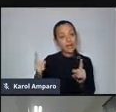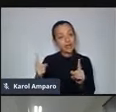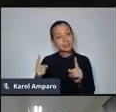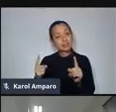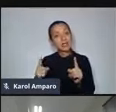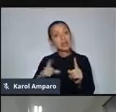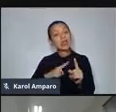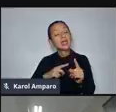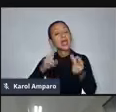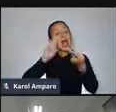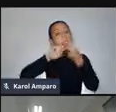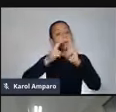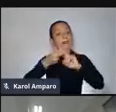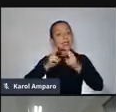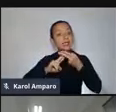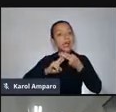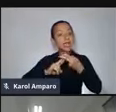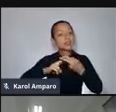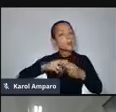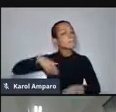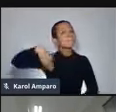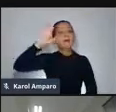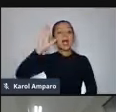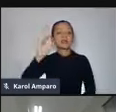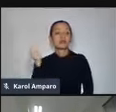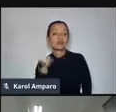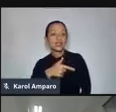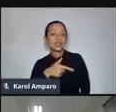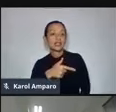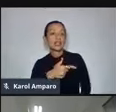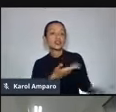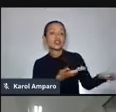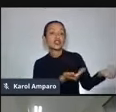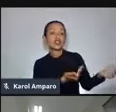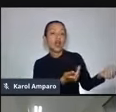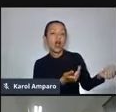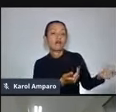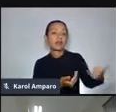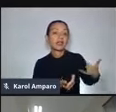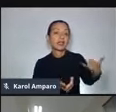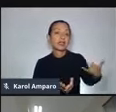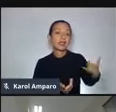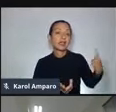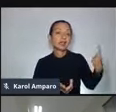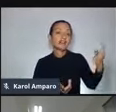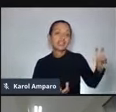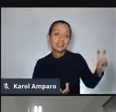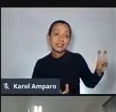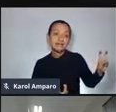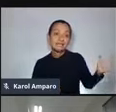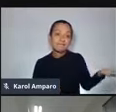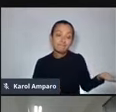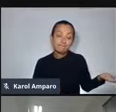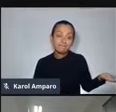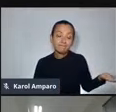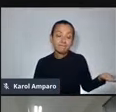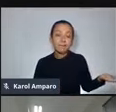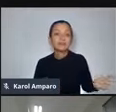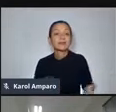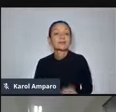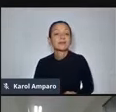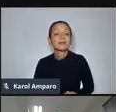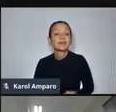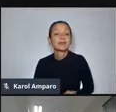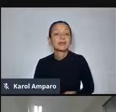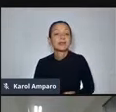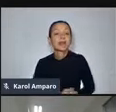a de 15. Puxa vida, vamos que vamos. E vice-versa. De repente, a que